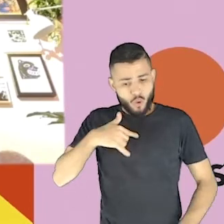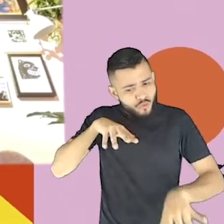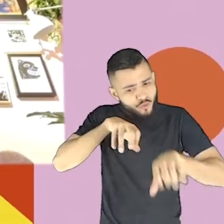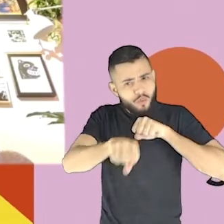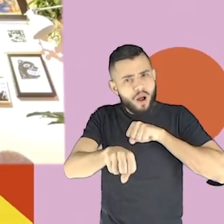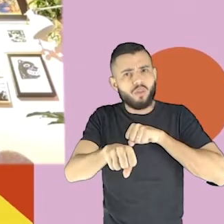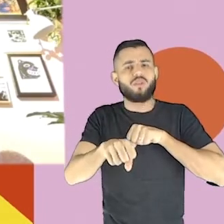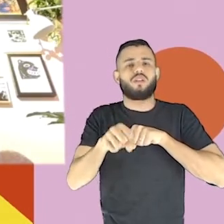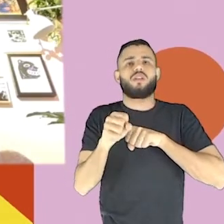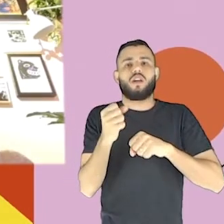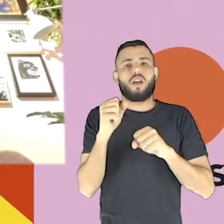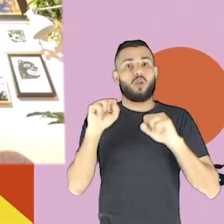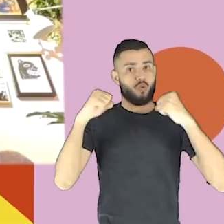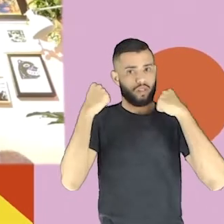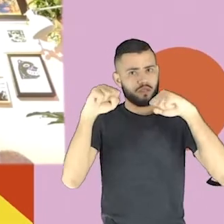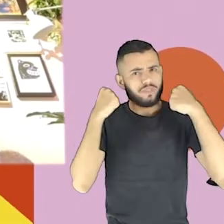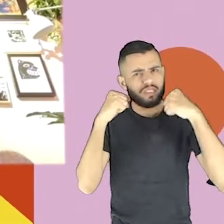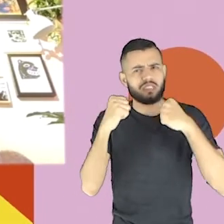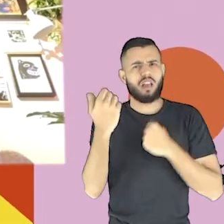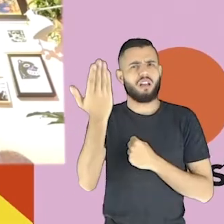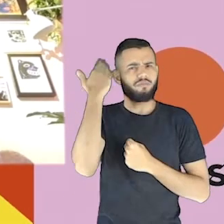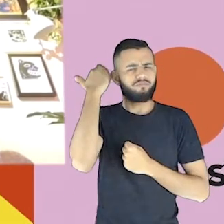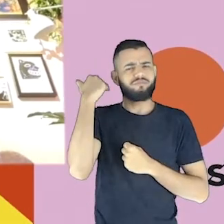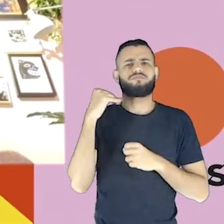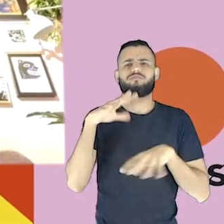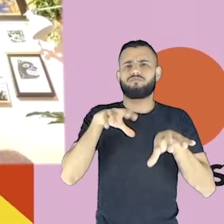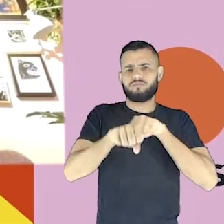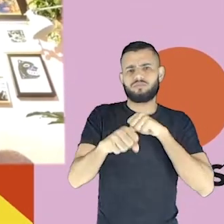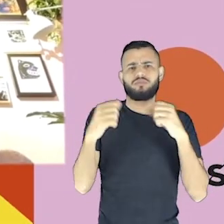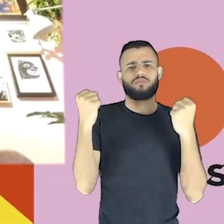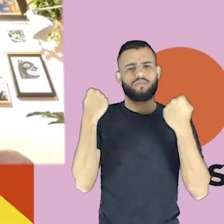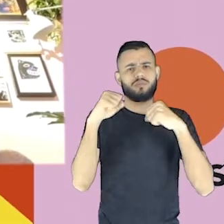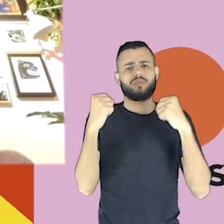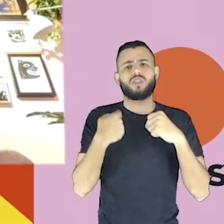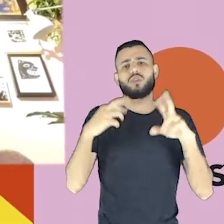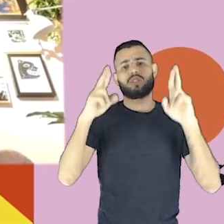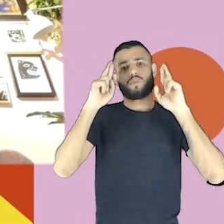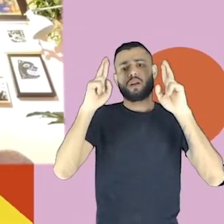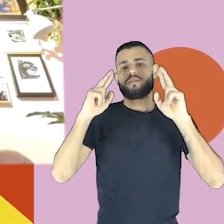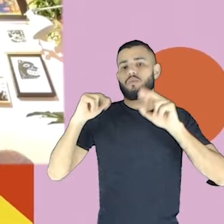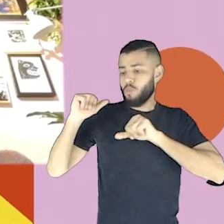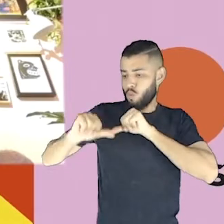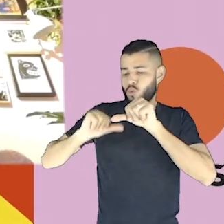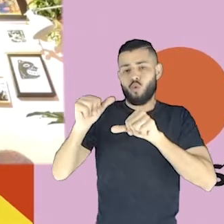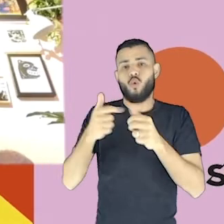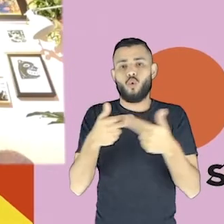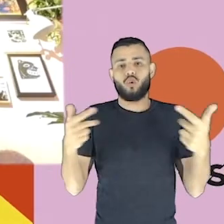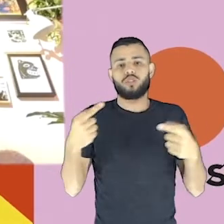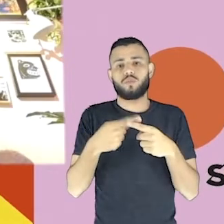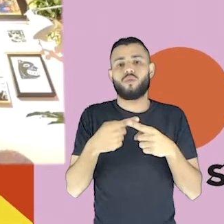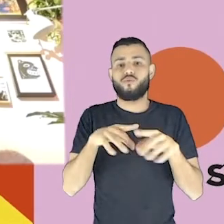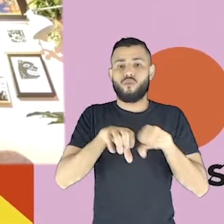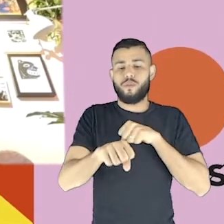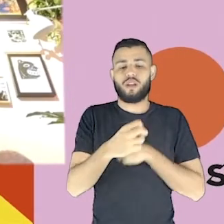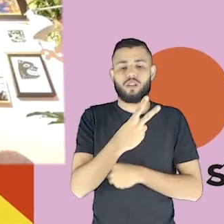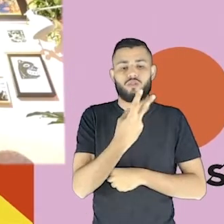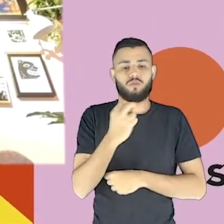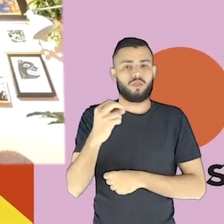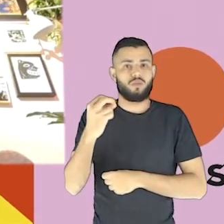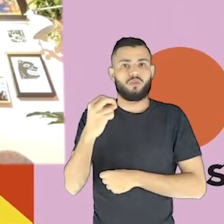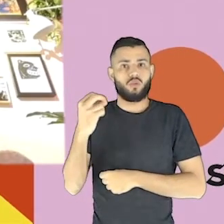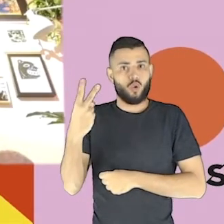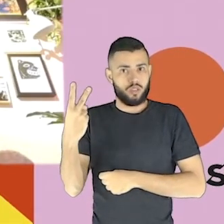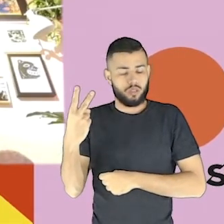educação física, né? Dentro da graduação de educação física, eu espero que tenha mudado muita coisa nos últimos anos, que eu me graduei em